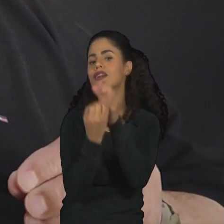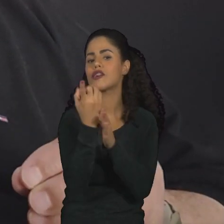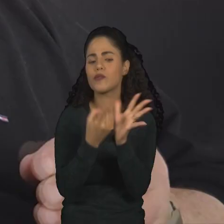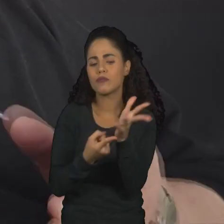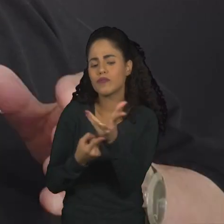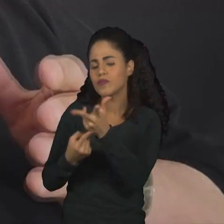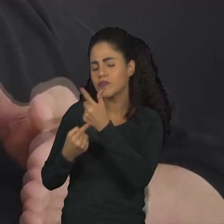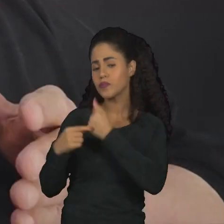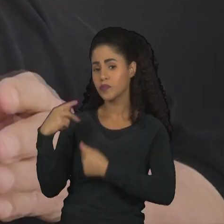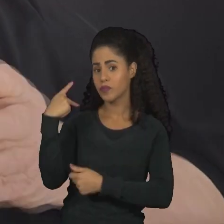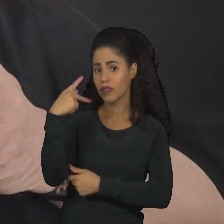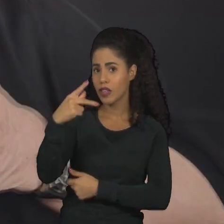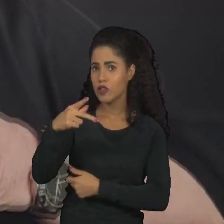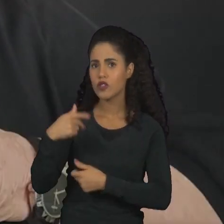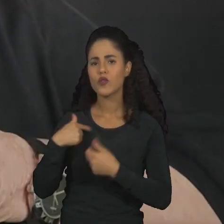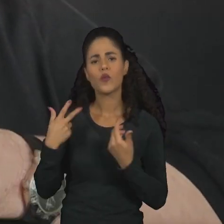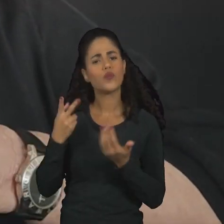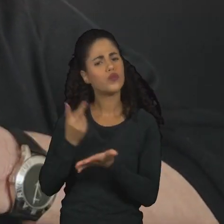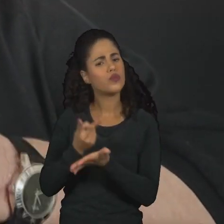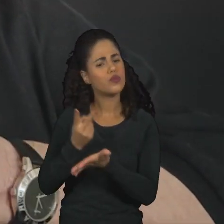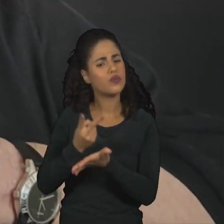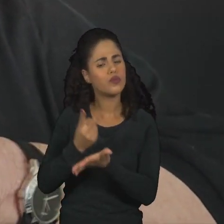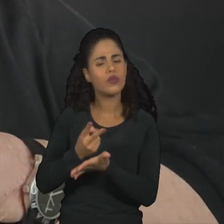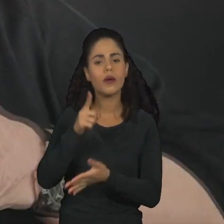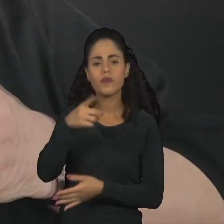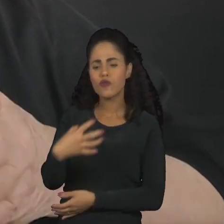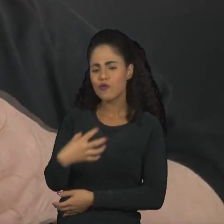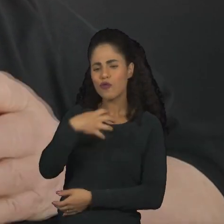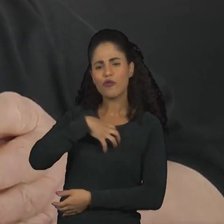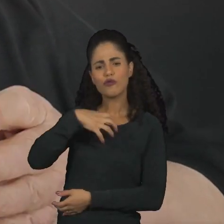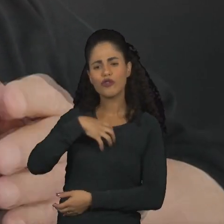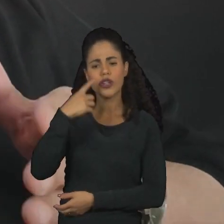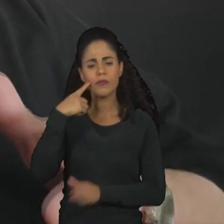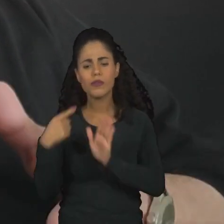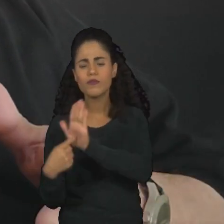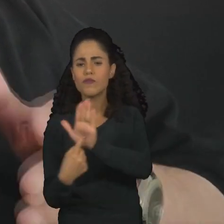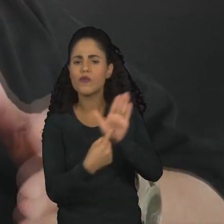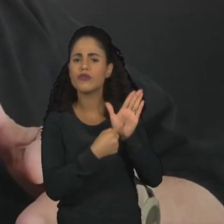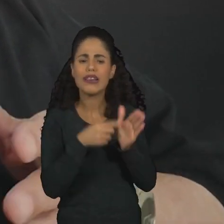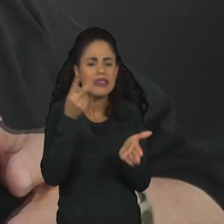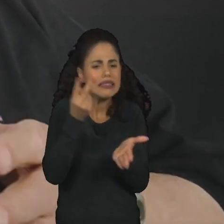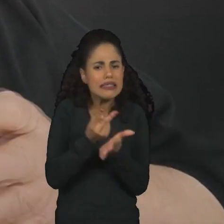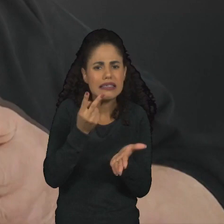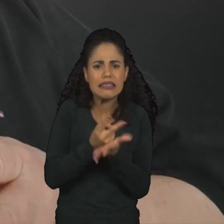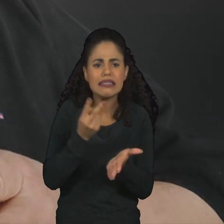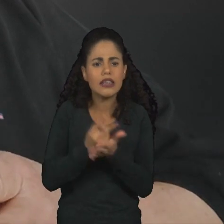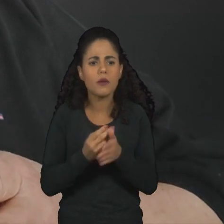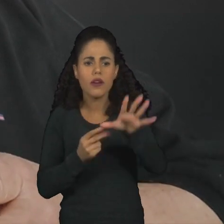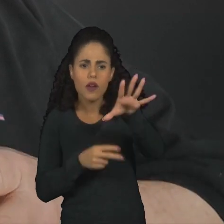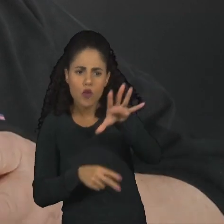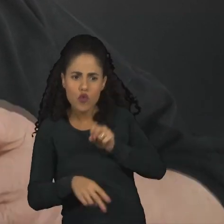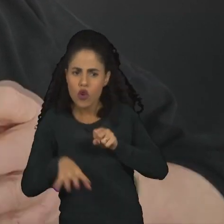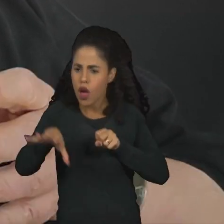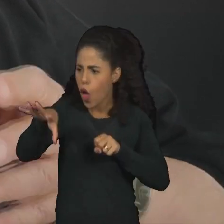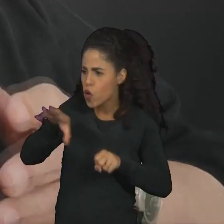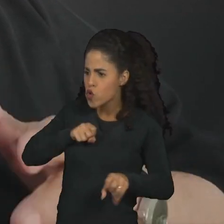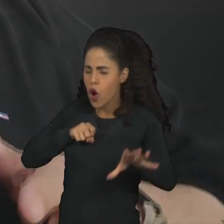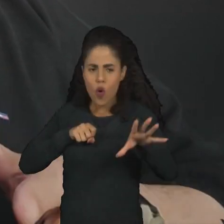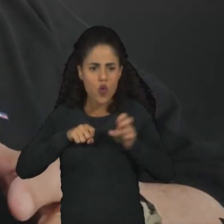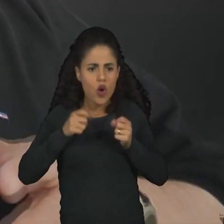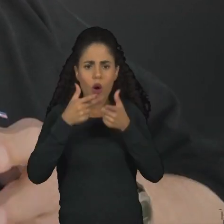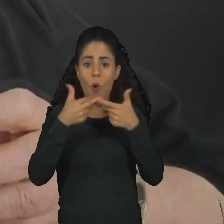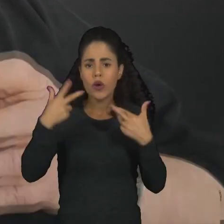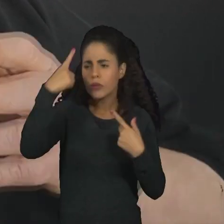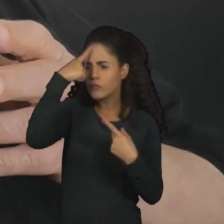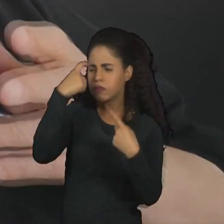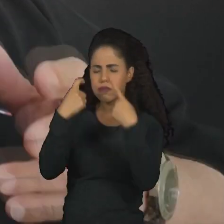tua obra, na persistência que você tem em buscar cada vez conceitos mais contemporâneos,